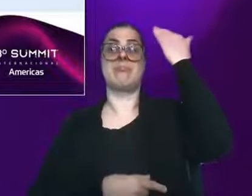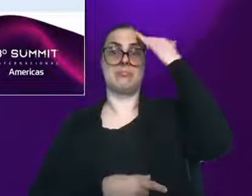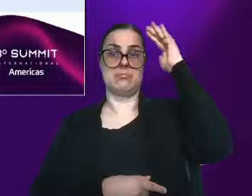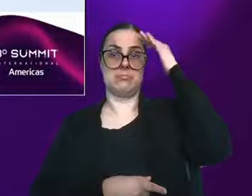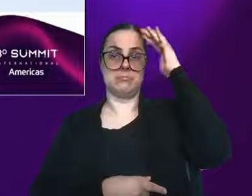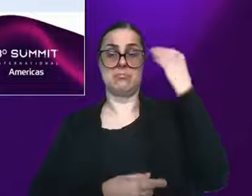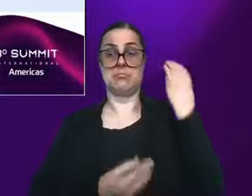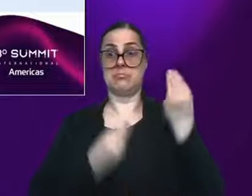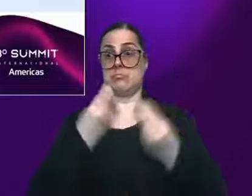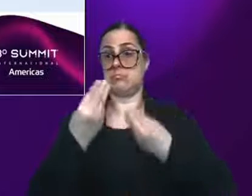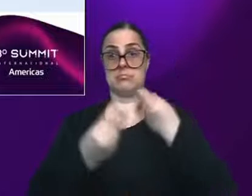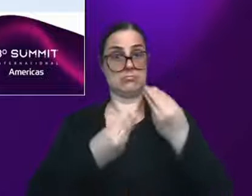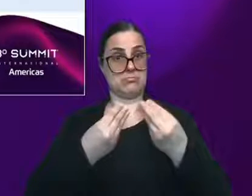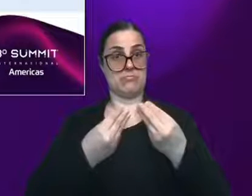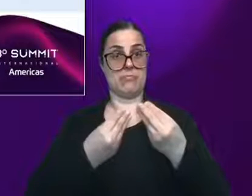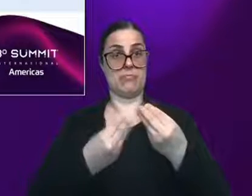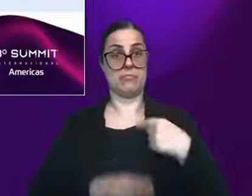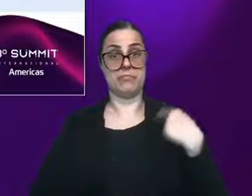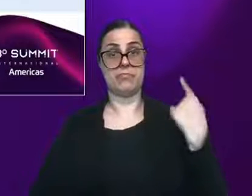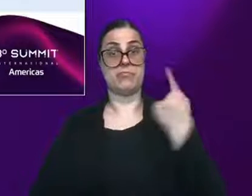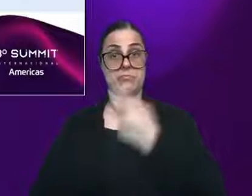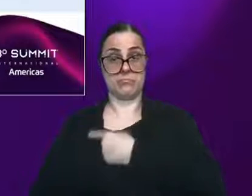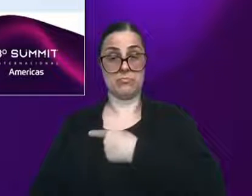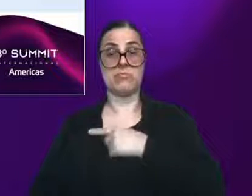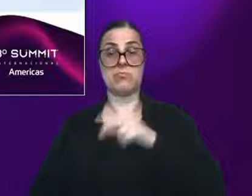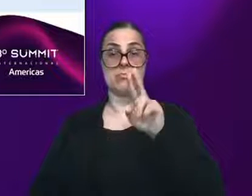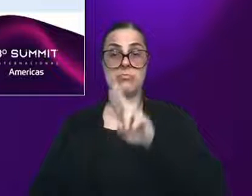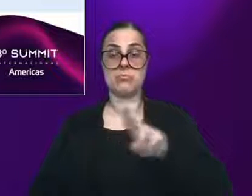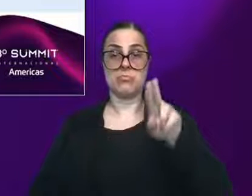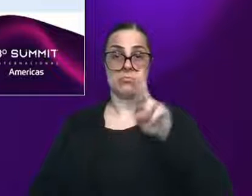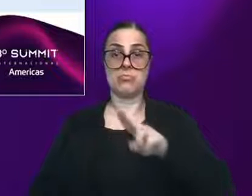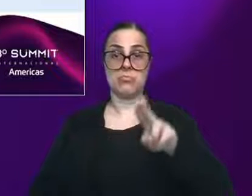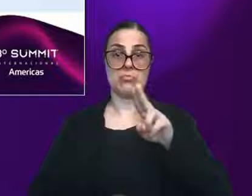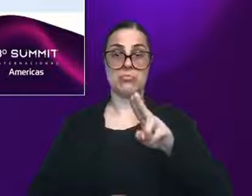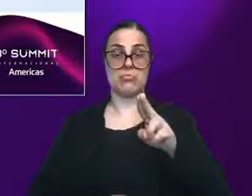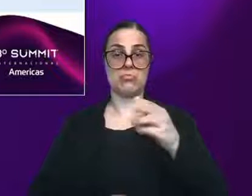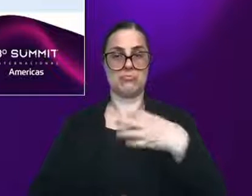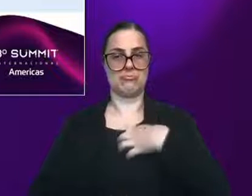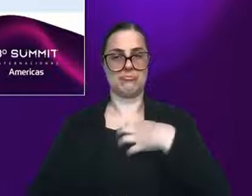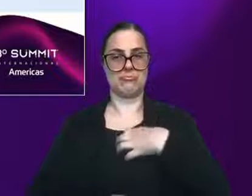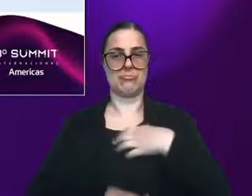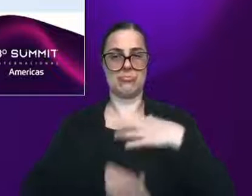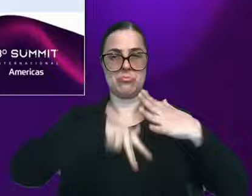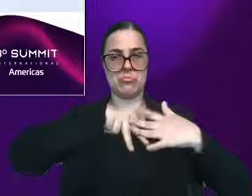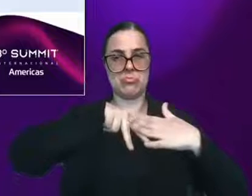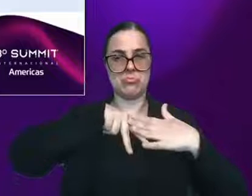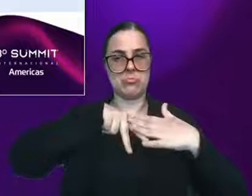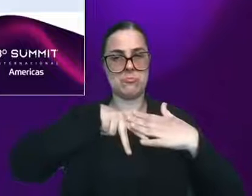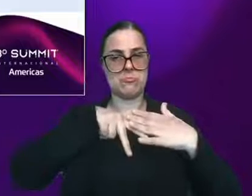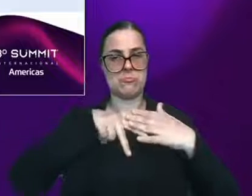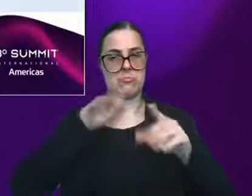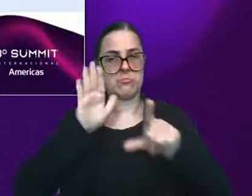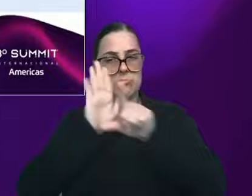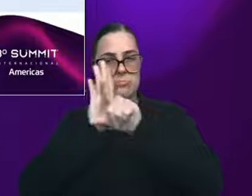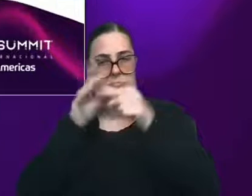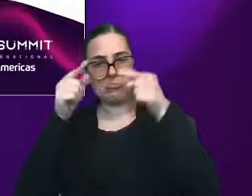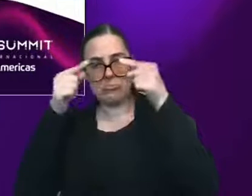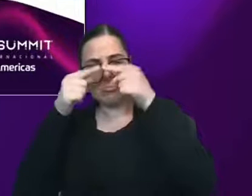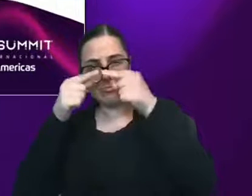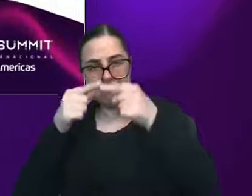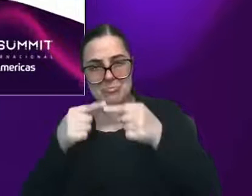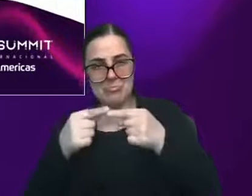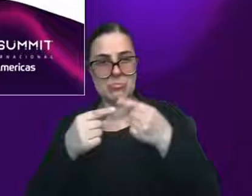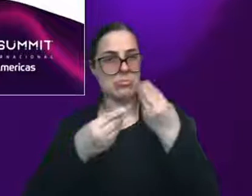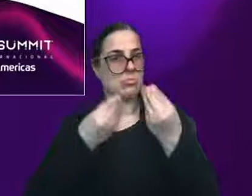posição da lei de Frank-Starling da curva o paciente se encontra e assim a gente tomar a decisão de quando